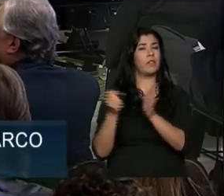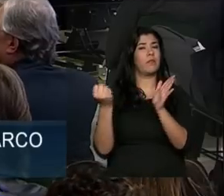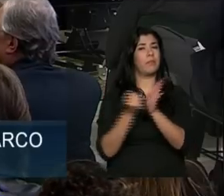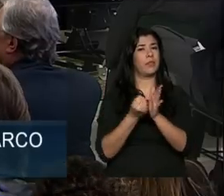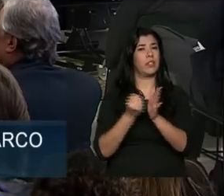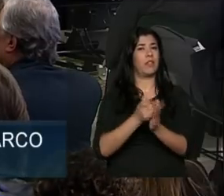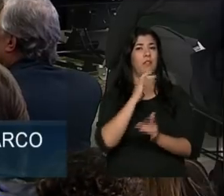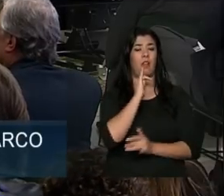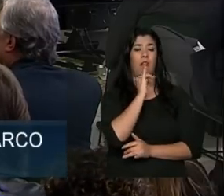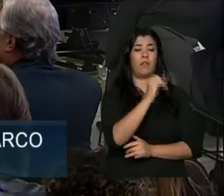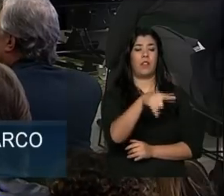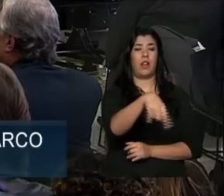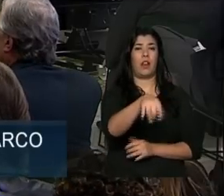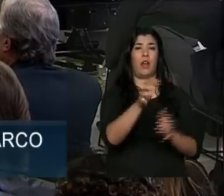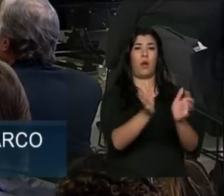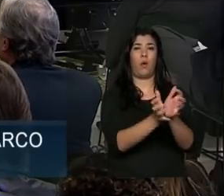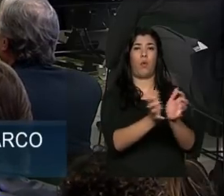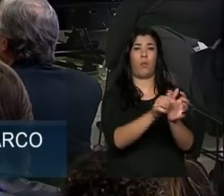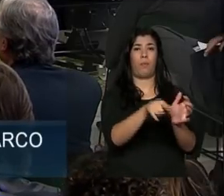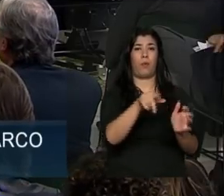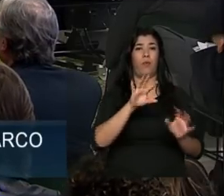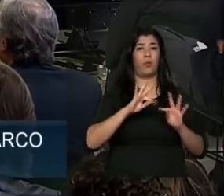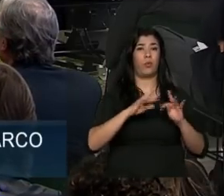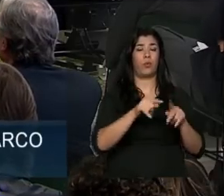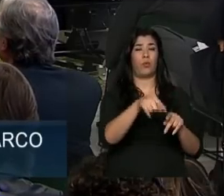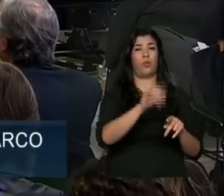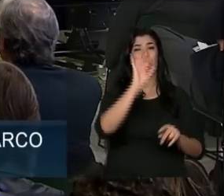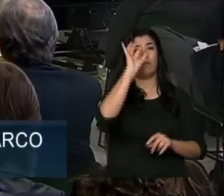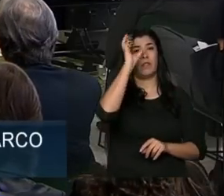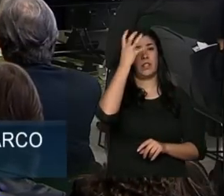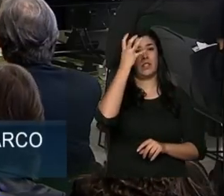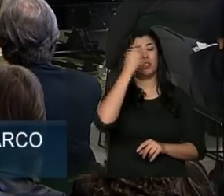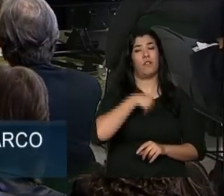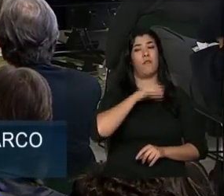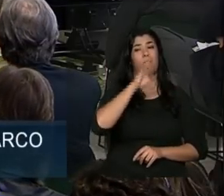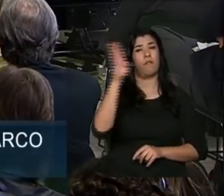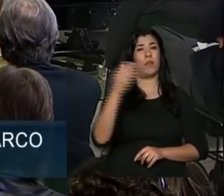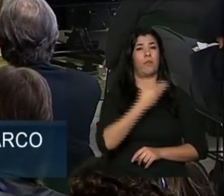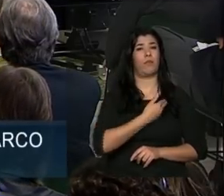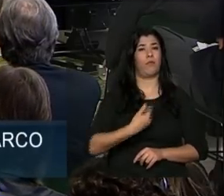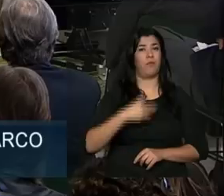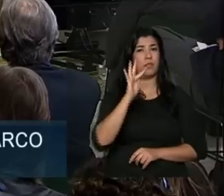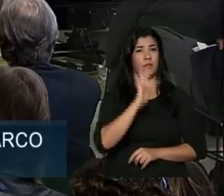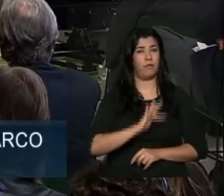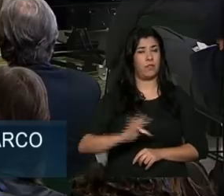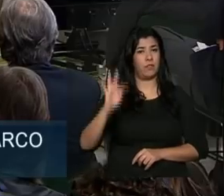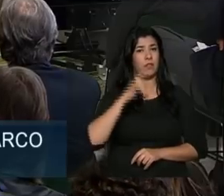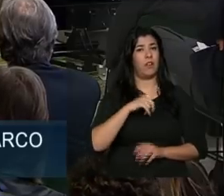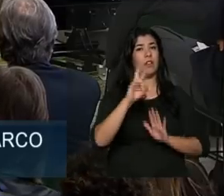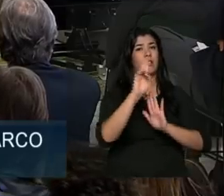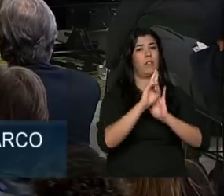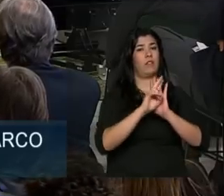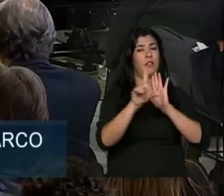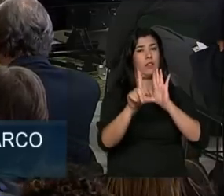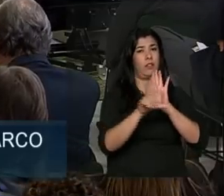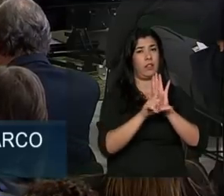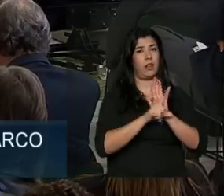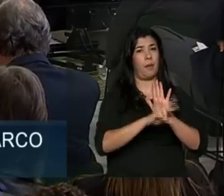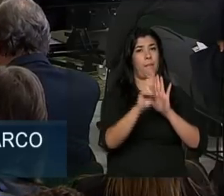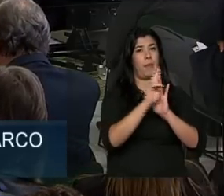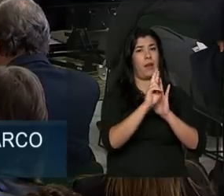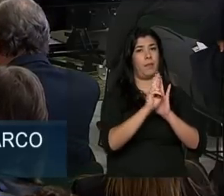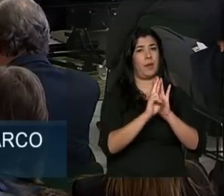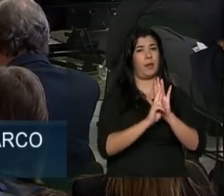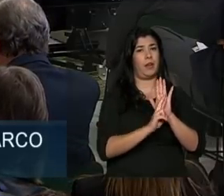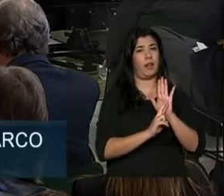informados previamente. É o povo que decide como é que vai fazer isso. Obviamente, nós vamos no governo federal, por intermédio dos regulamentos infralegais, definir regra por regra. A senhora